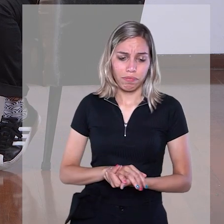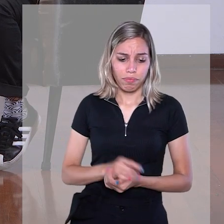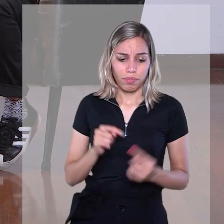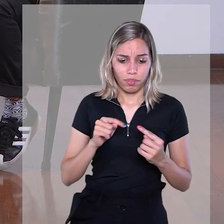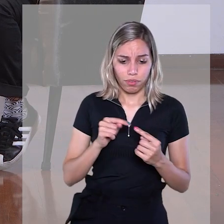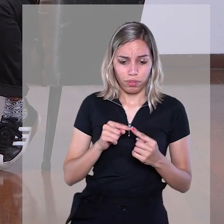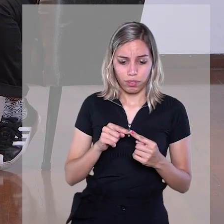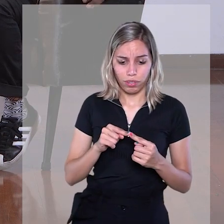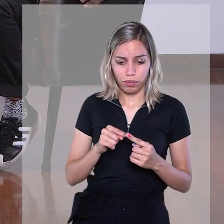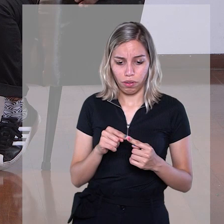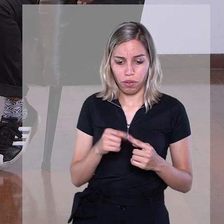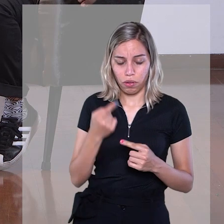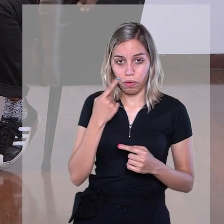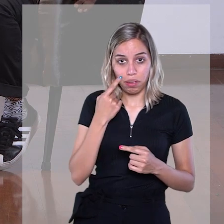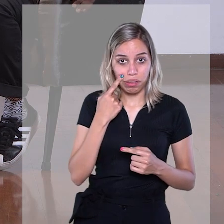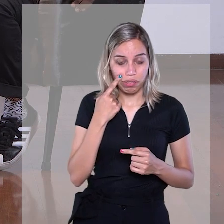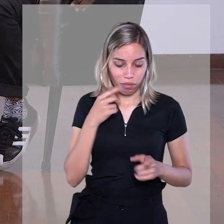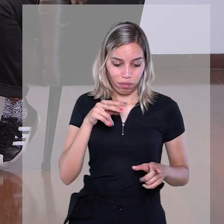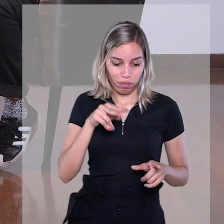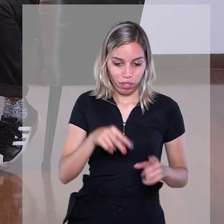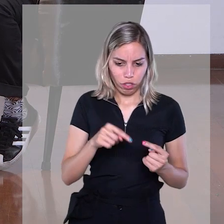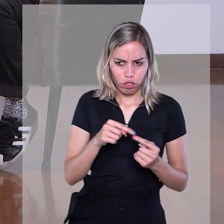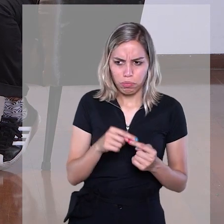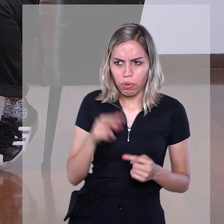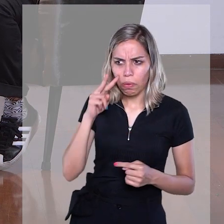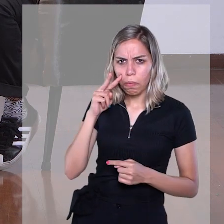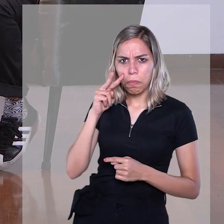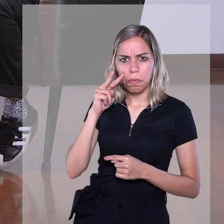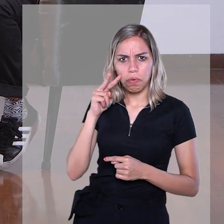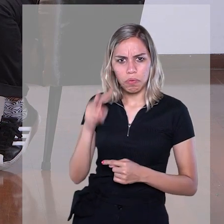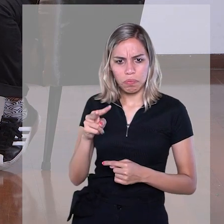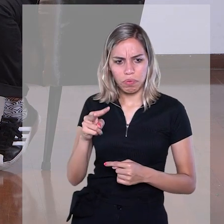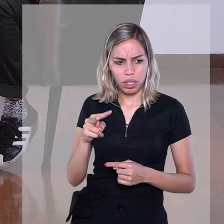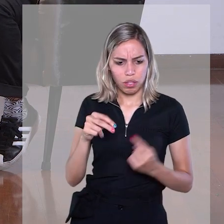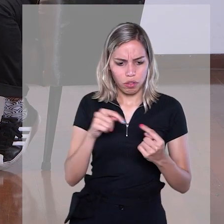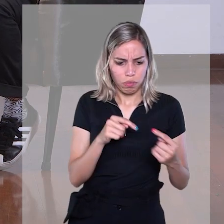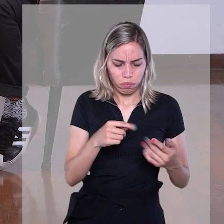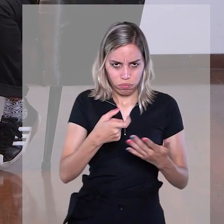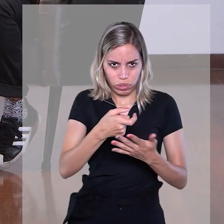imagético, sonoro. Eu realmente não tenho fascínio pelo que há de humano na literatura. Aí eu prefiro olhar para as pessoas.